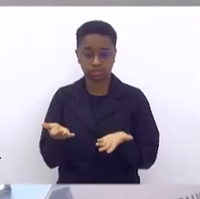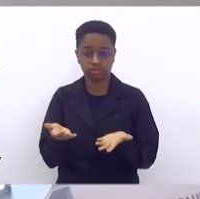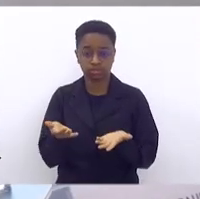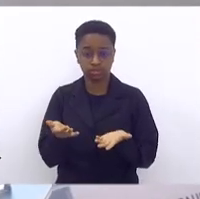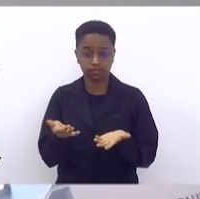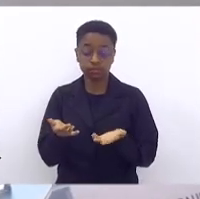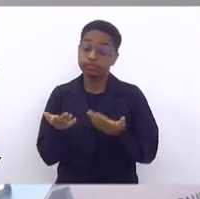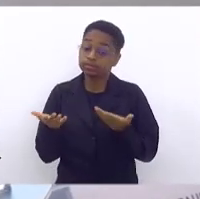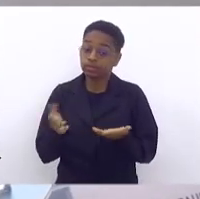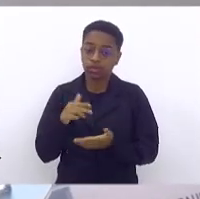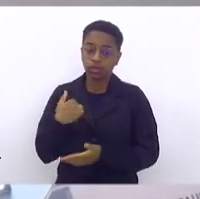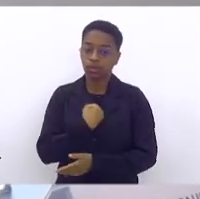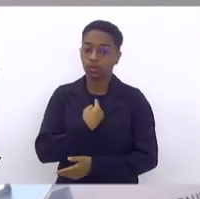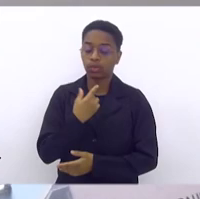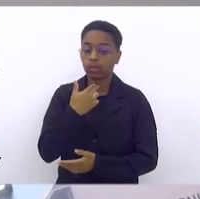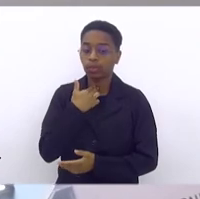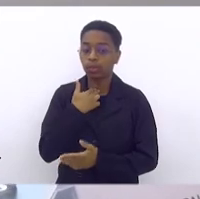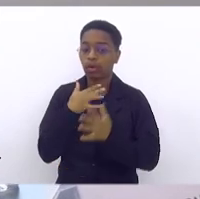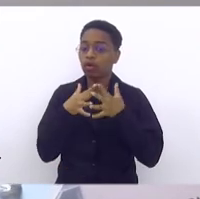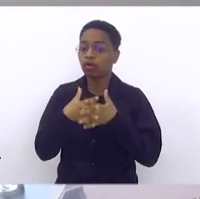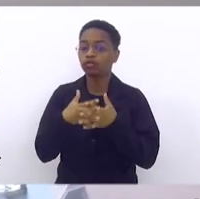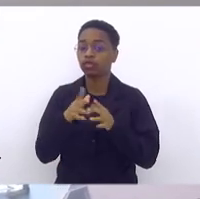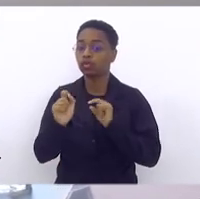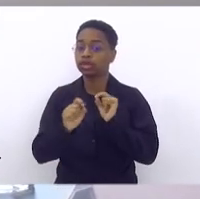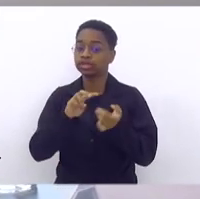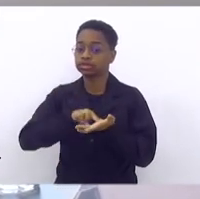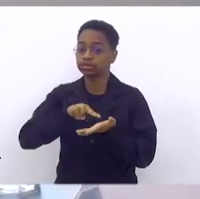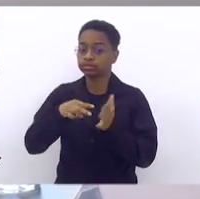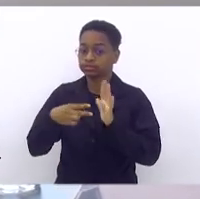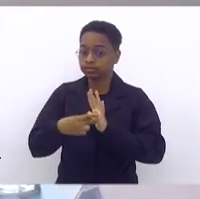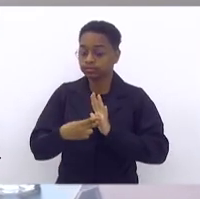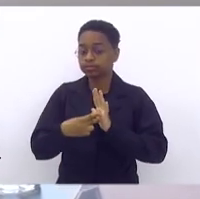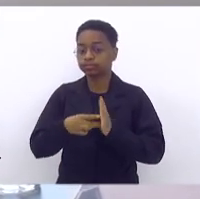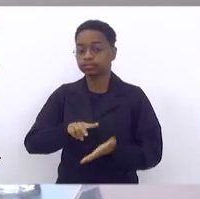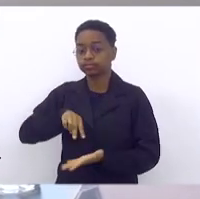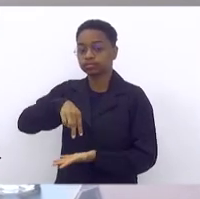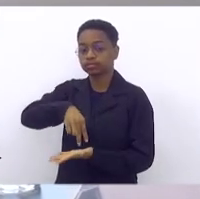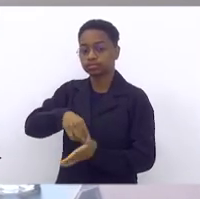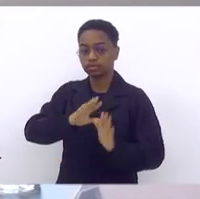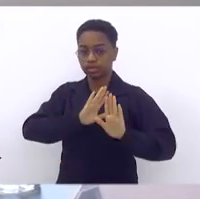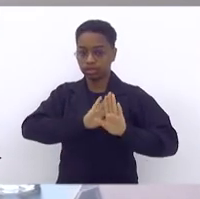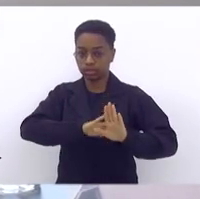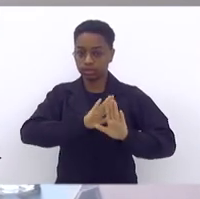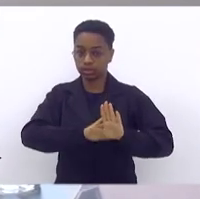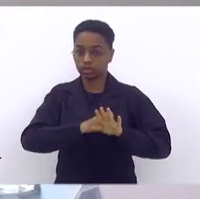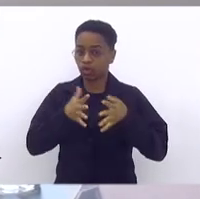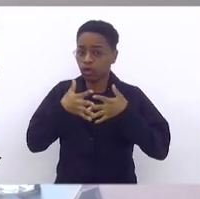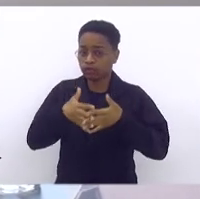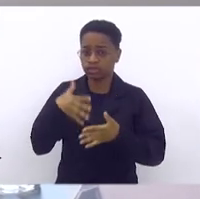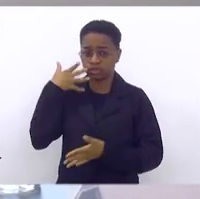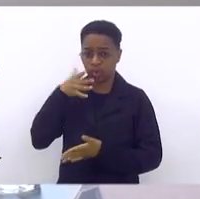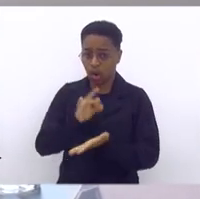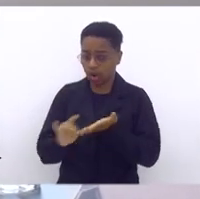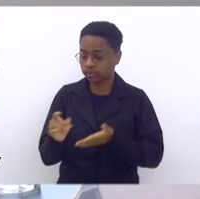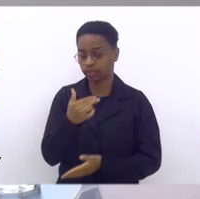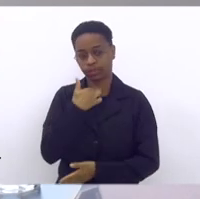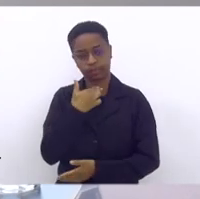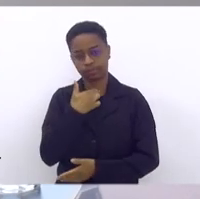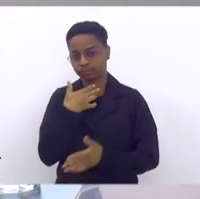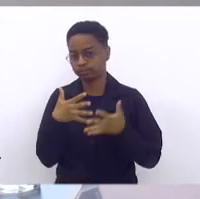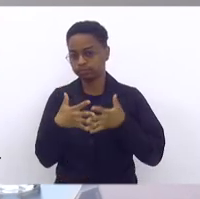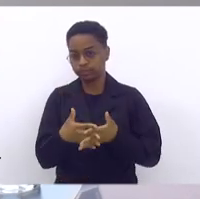gente não pode confundir o que é posicionamento ideológico com um discurso de ódio. Essa é a Porque